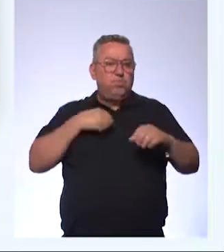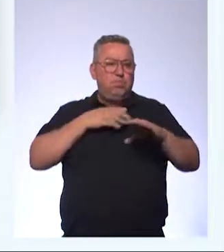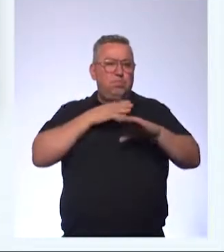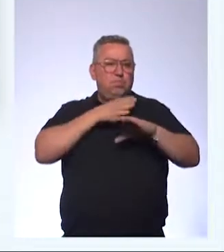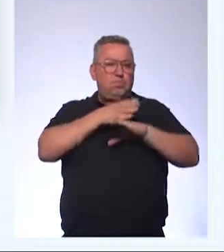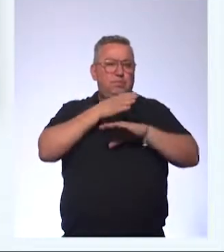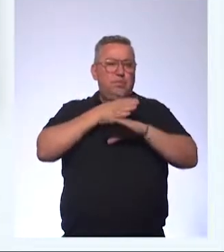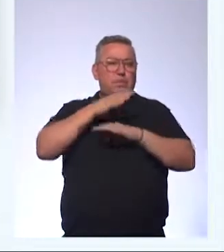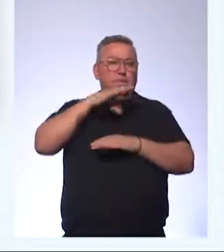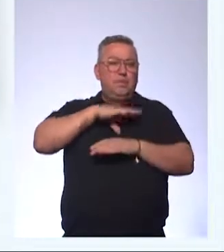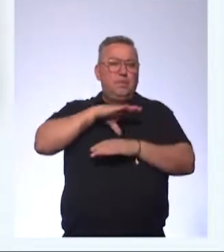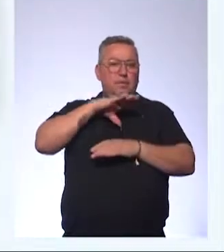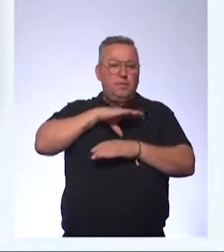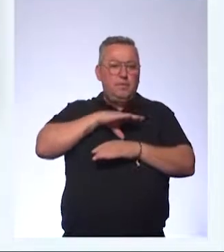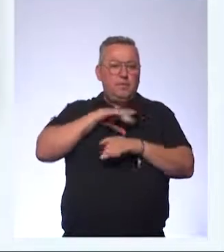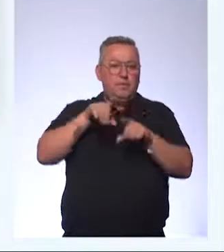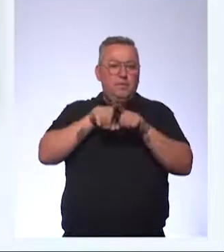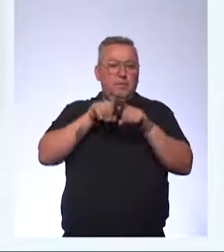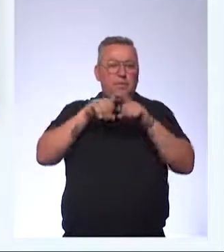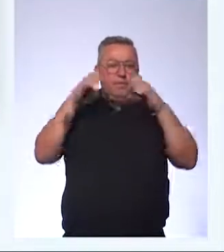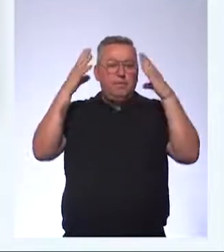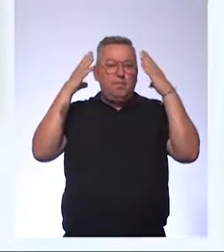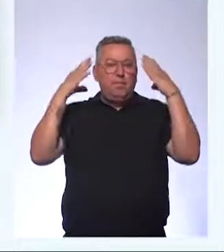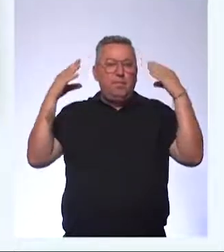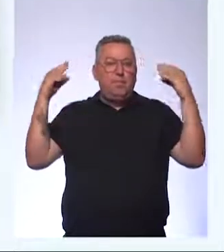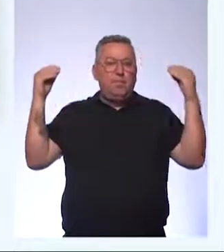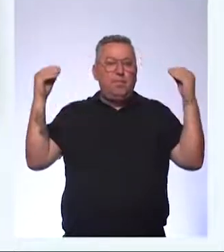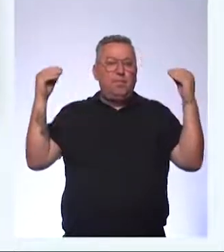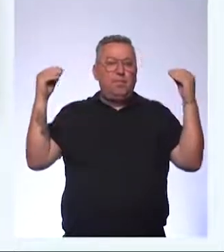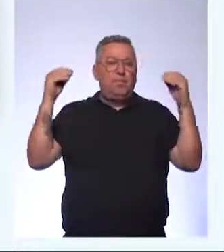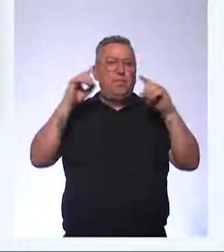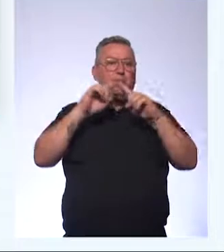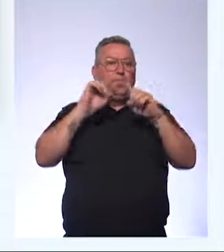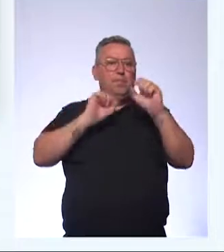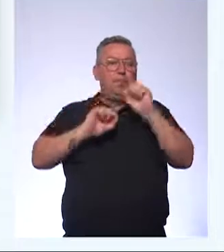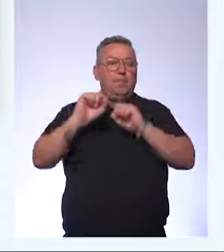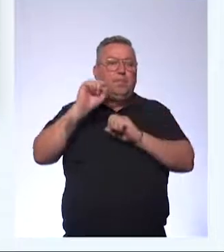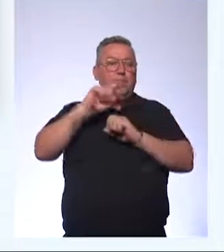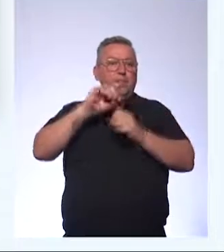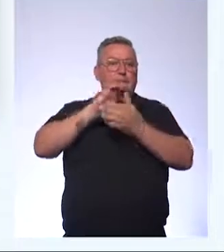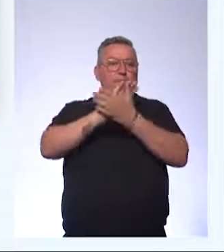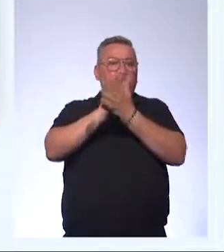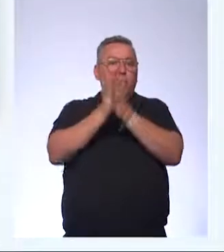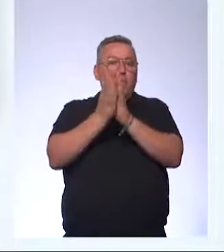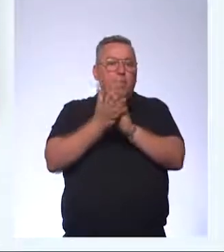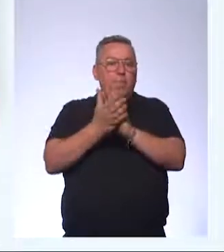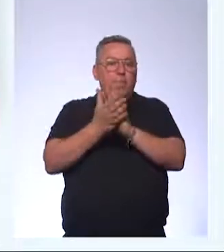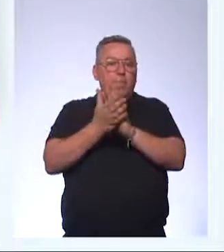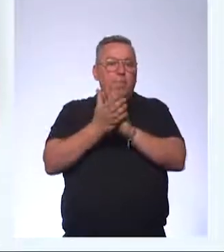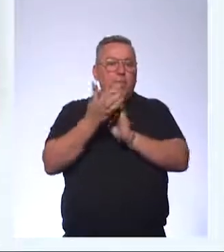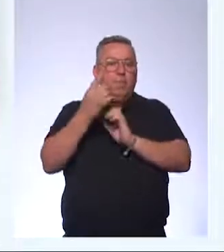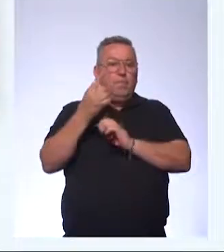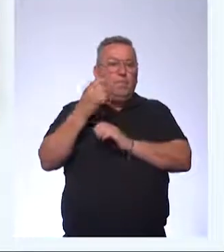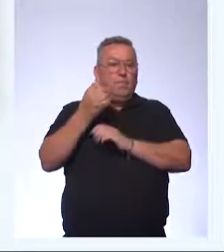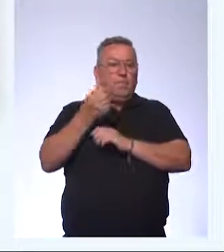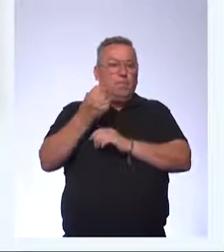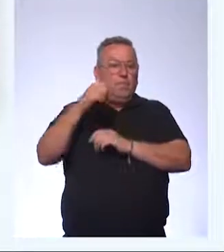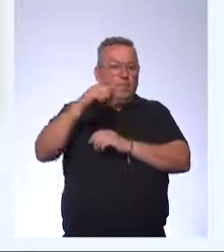por portugueses e holandeses. Foi destruído em 1694